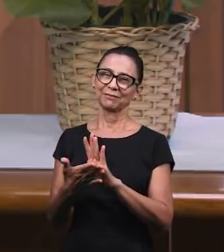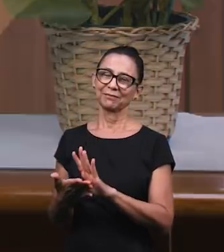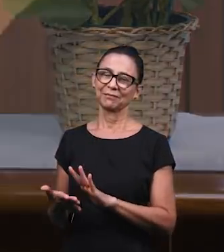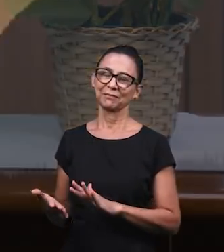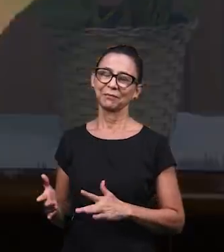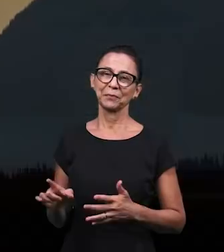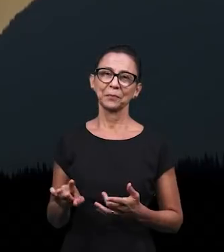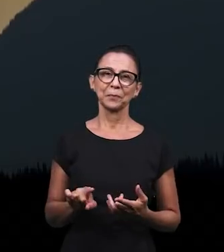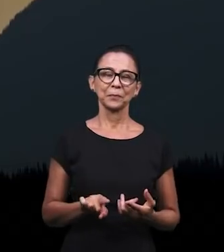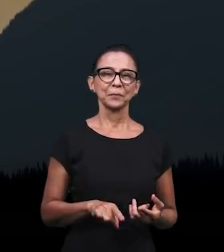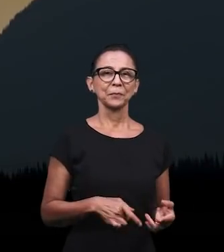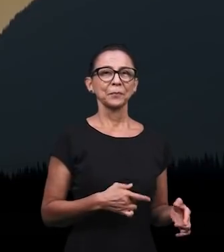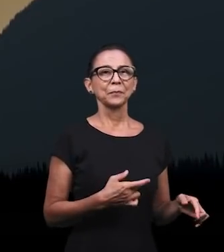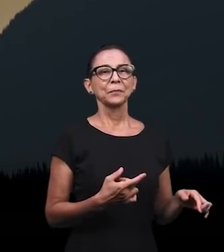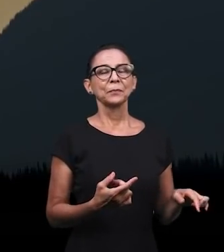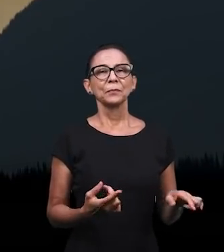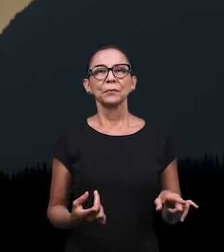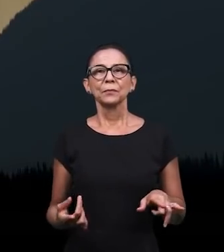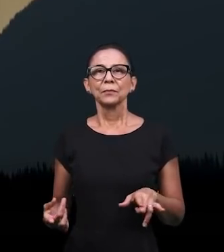do Senhor.